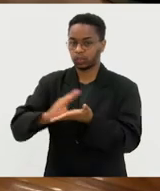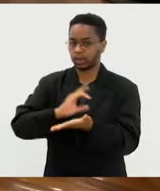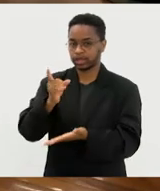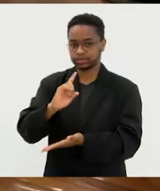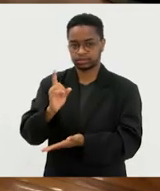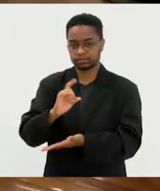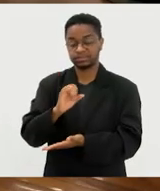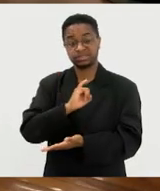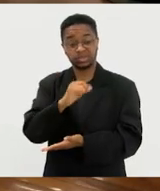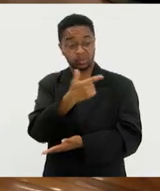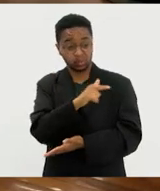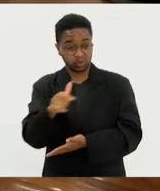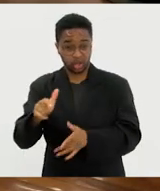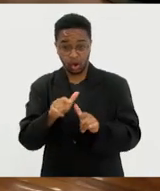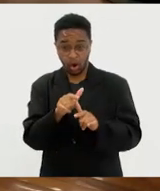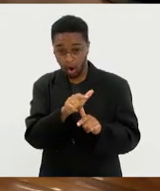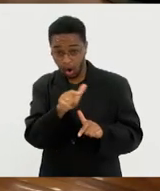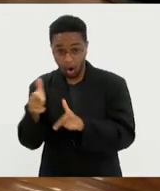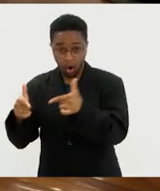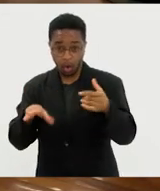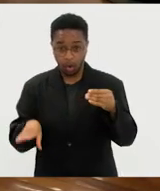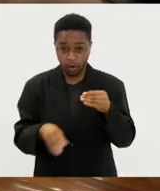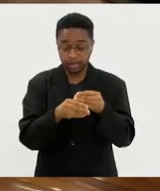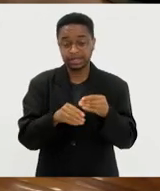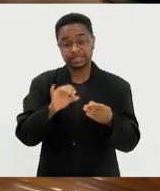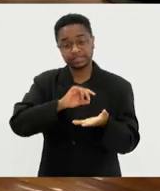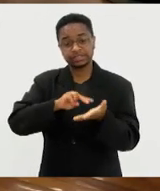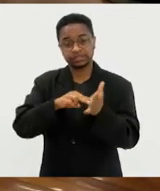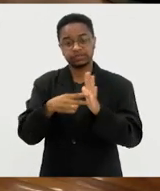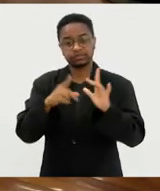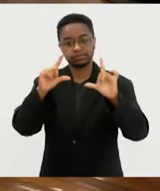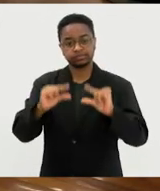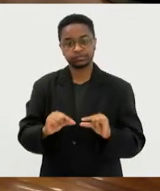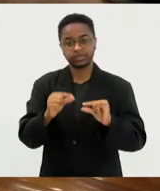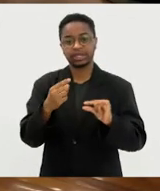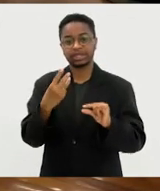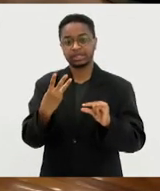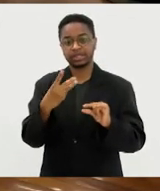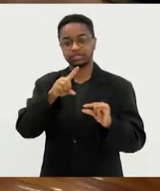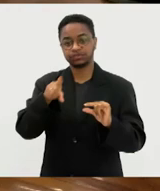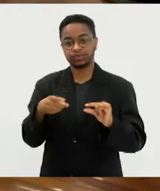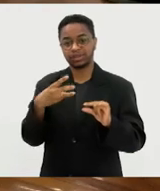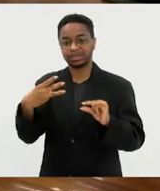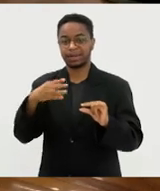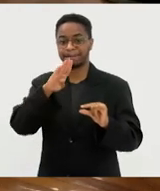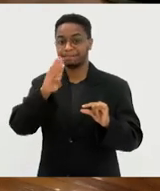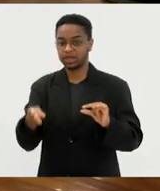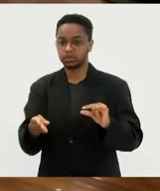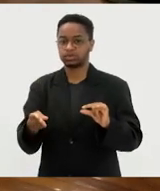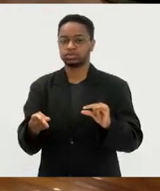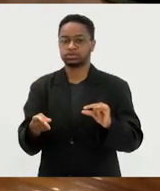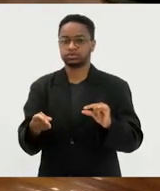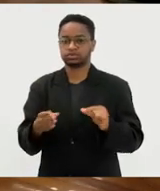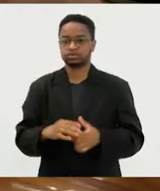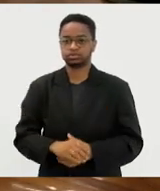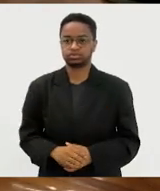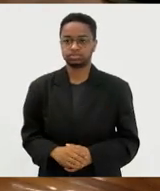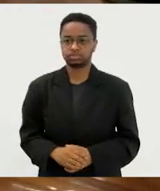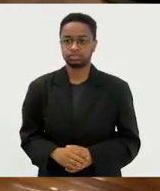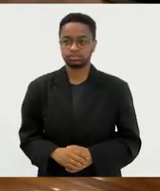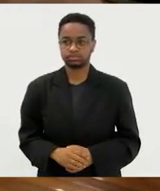receitas extras, com uma redução de 3,3 bi na receita.